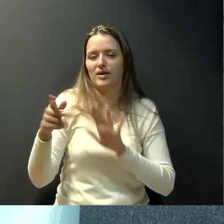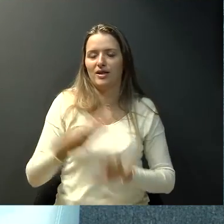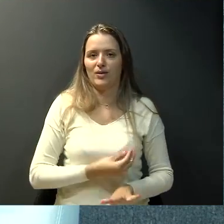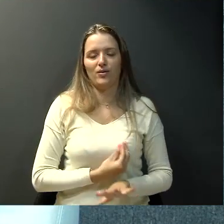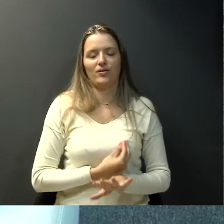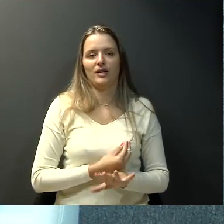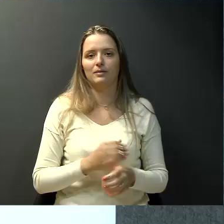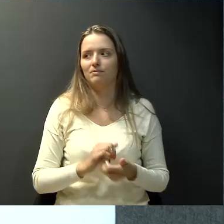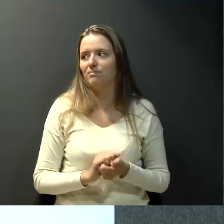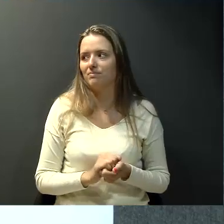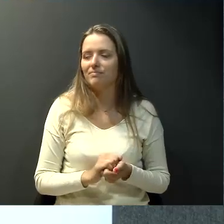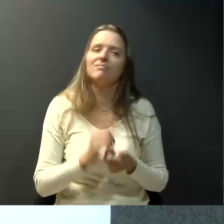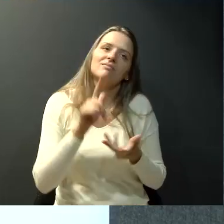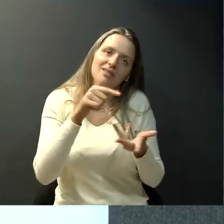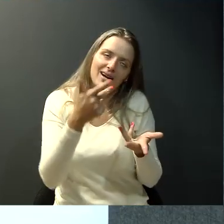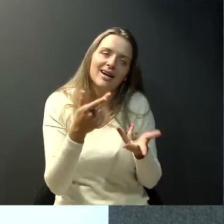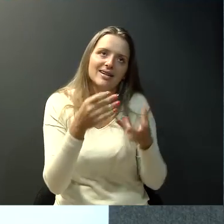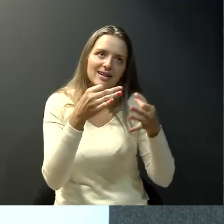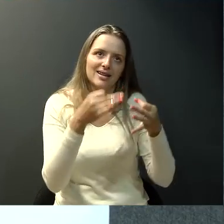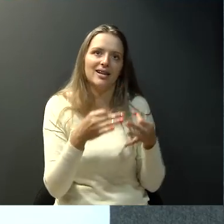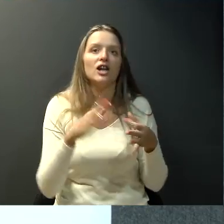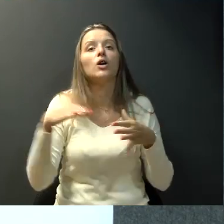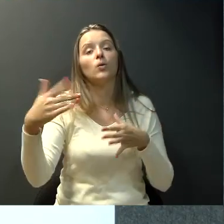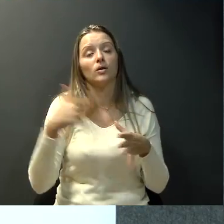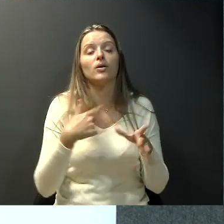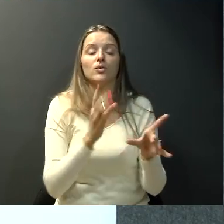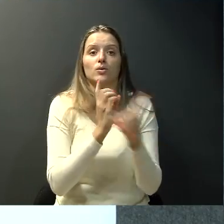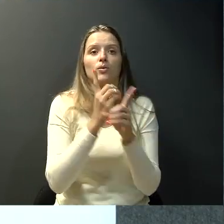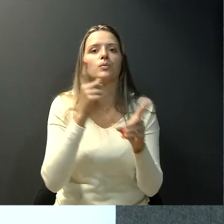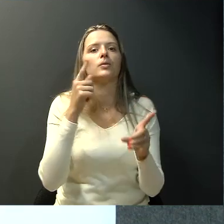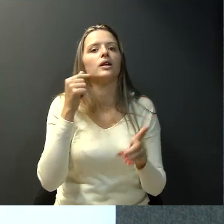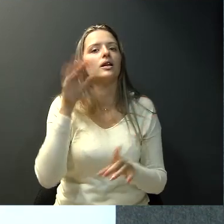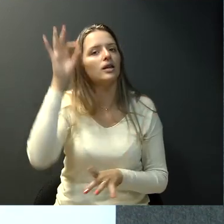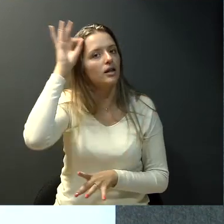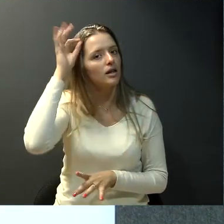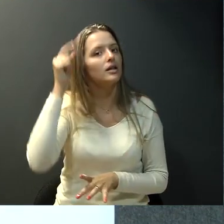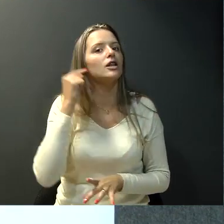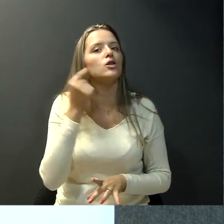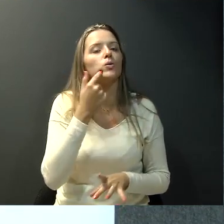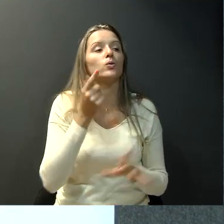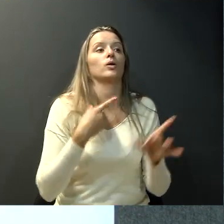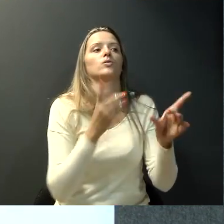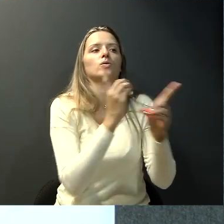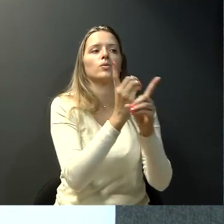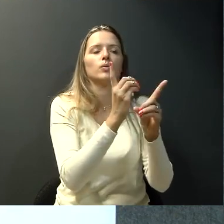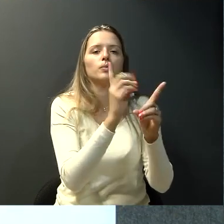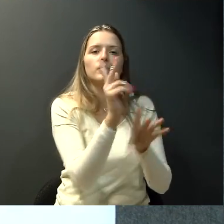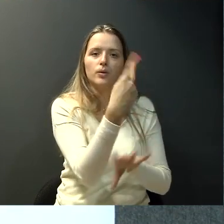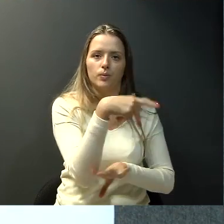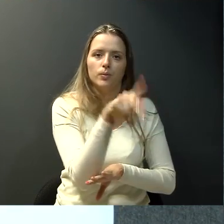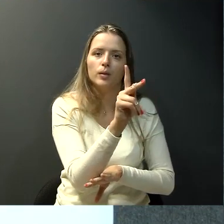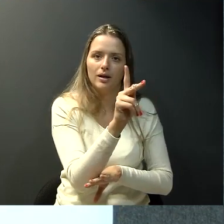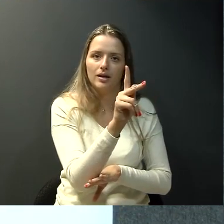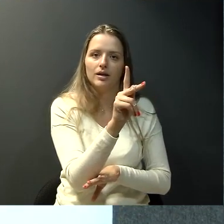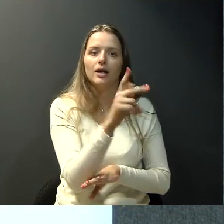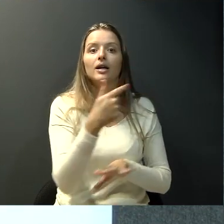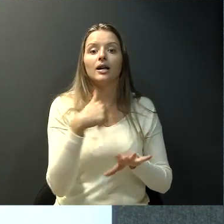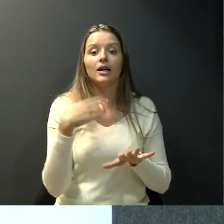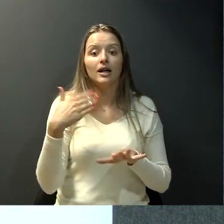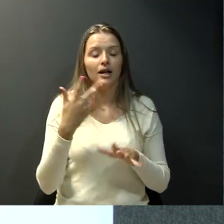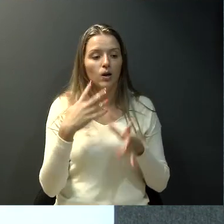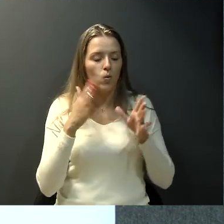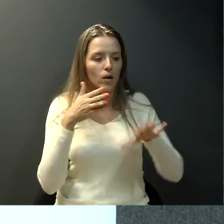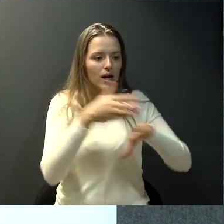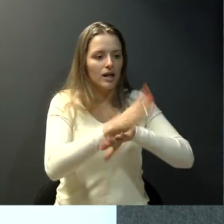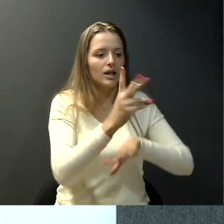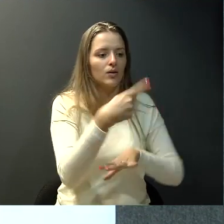longo da tua vida? Com certeza, quando eu descobri a surdez do Andrei, que eu descobri que tinha o Ellen Keller, né? Que ali, quando ele entrou lá, eu já vi que